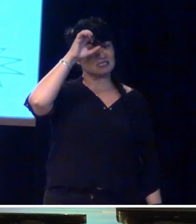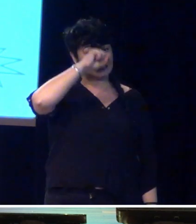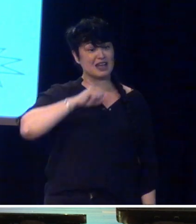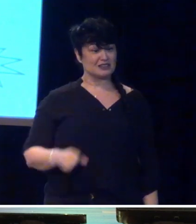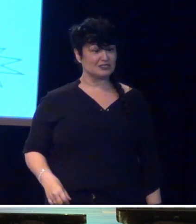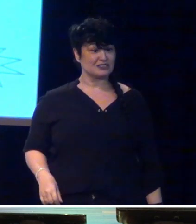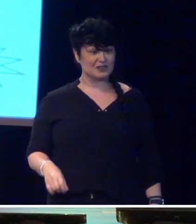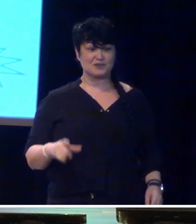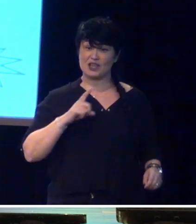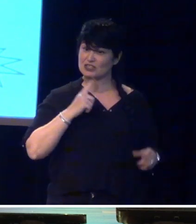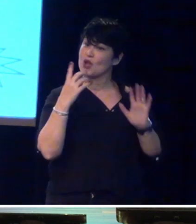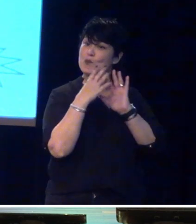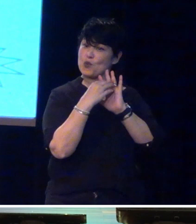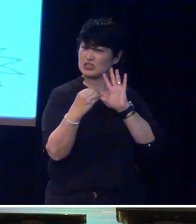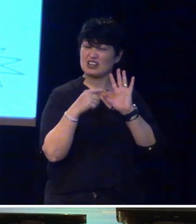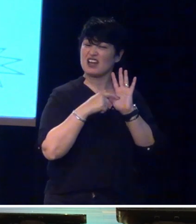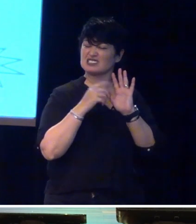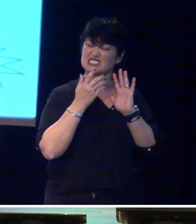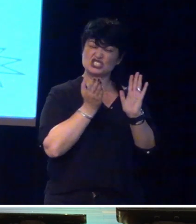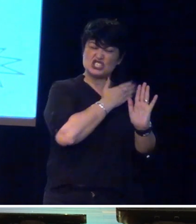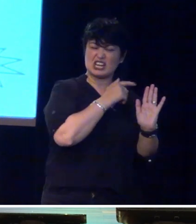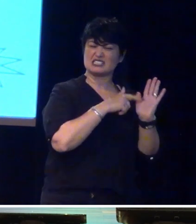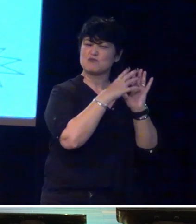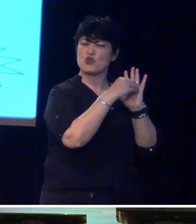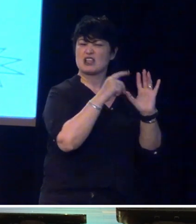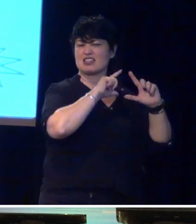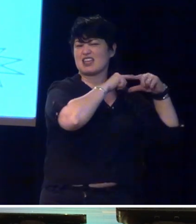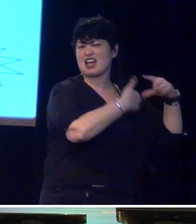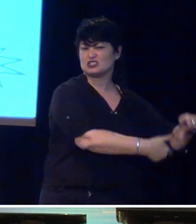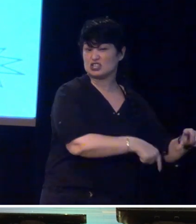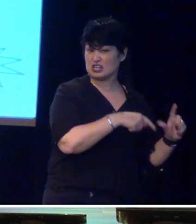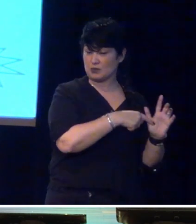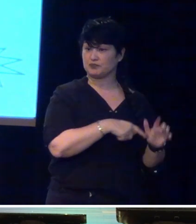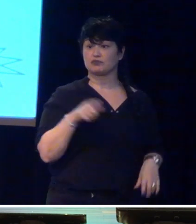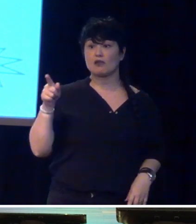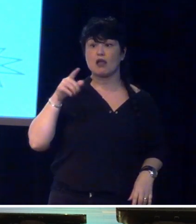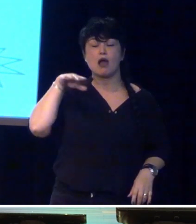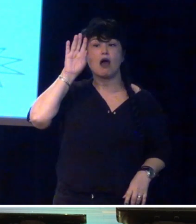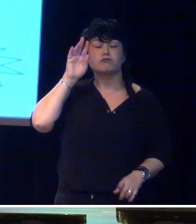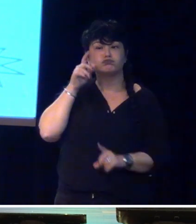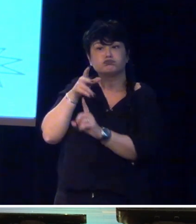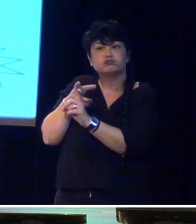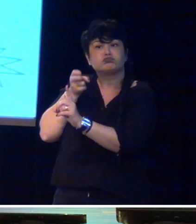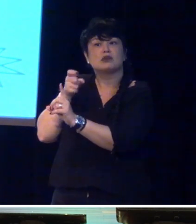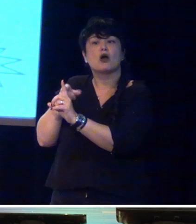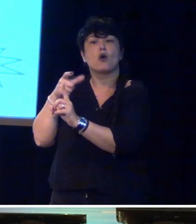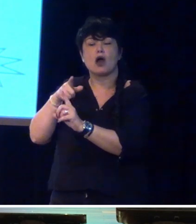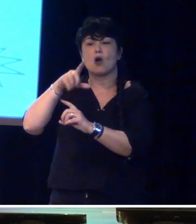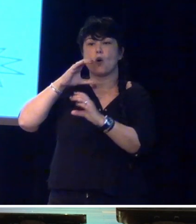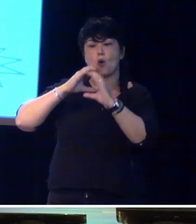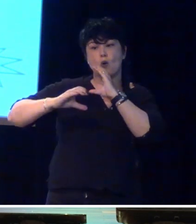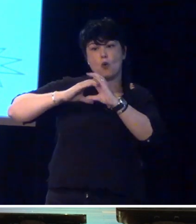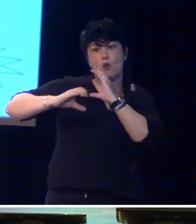né? Saindo dos modelos tradicionais. Eles originam-se da necessidade de comunicação